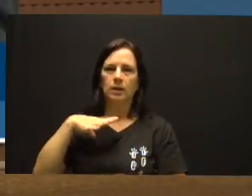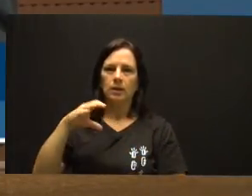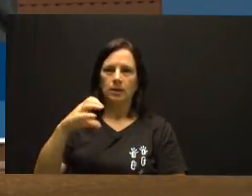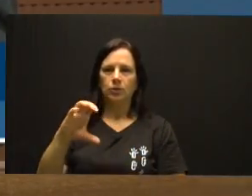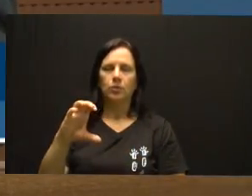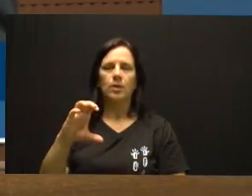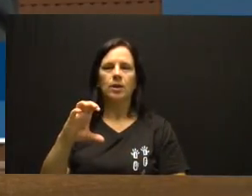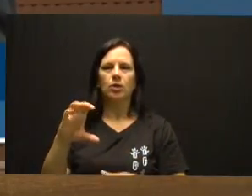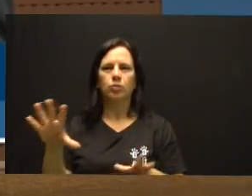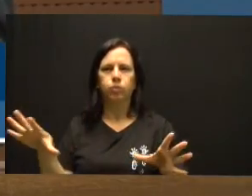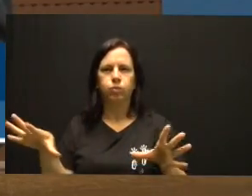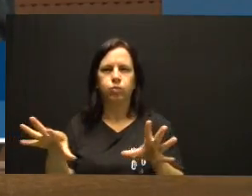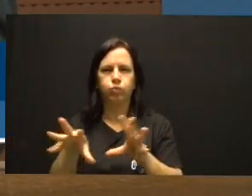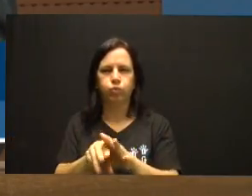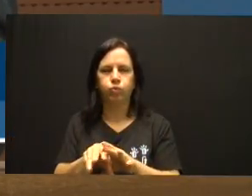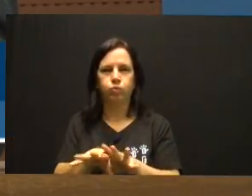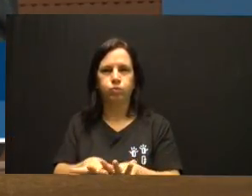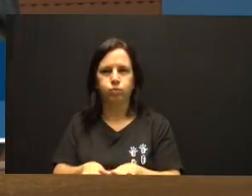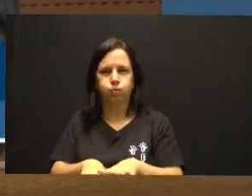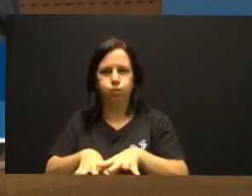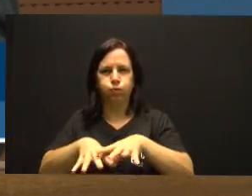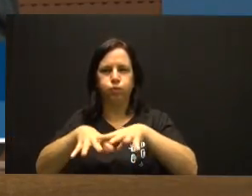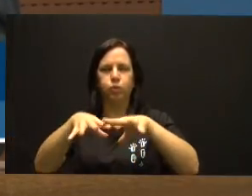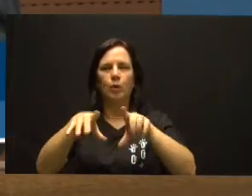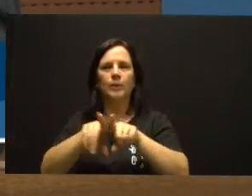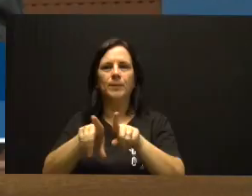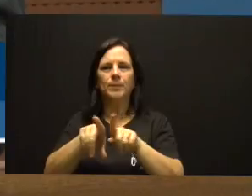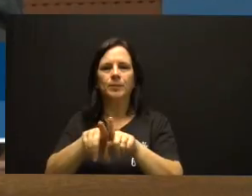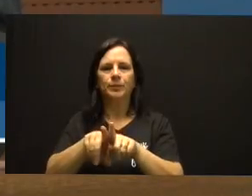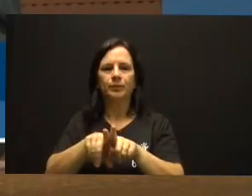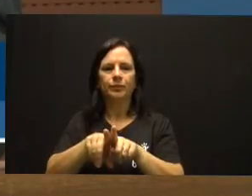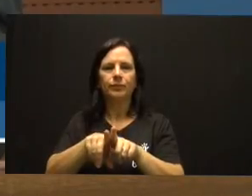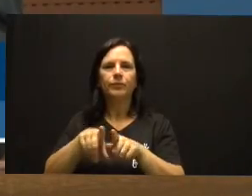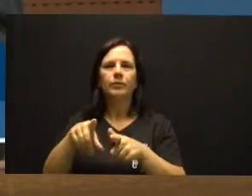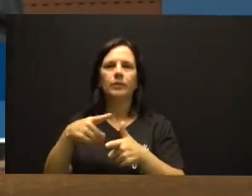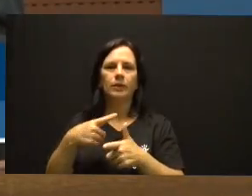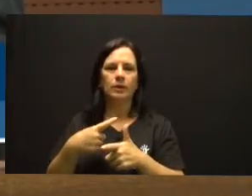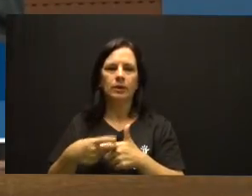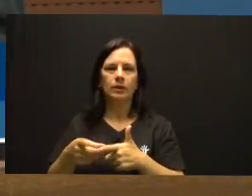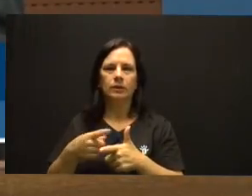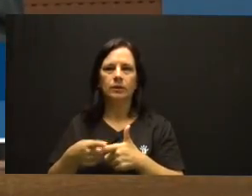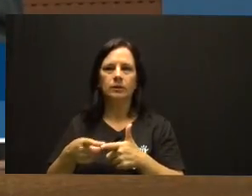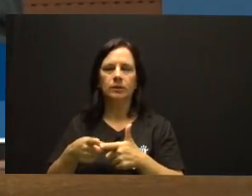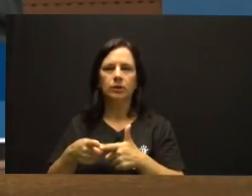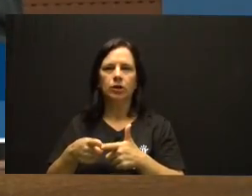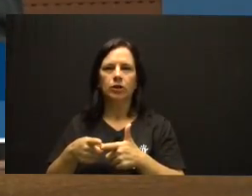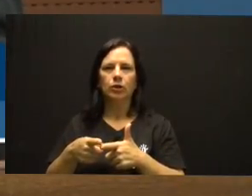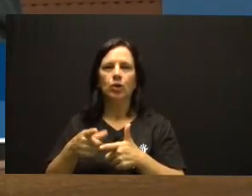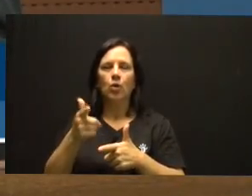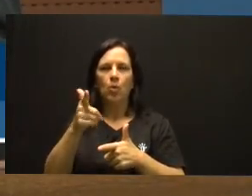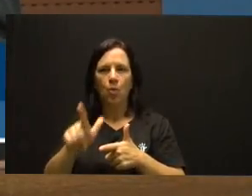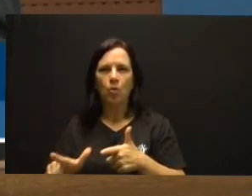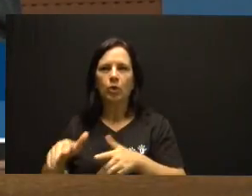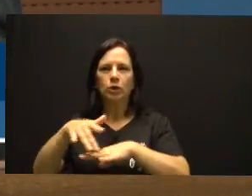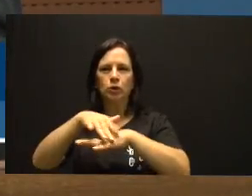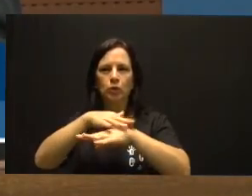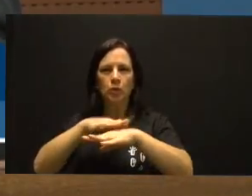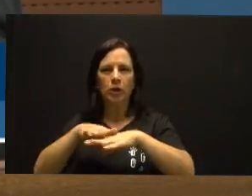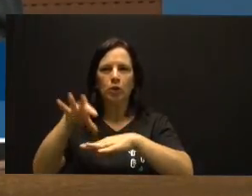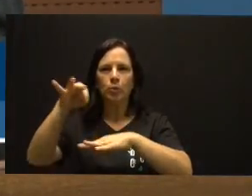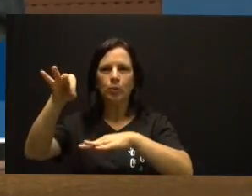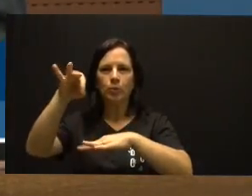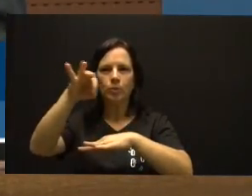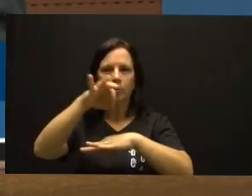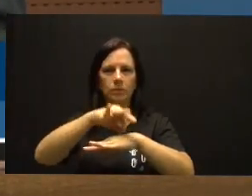Considerando que o acúmulo de águas paradas decorrentes das tais enchentes são propiciais ao aparecimento de novas doenças causadas pelo mosquito